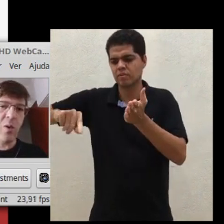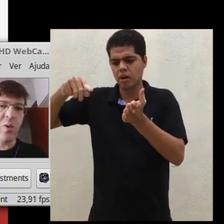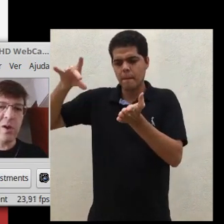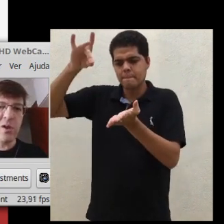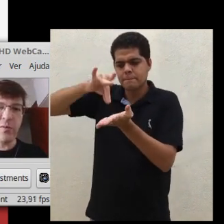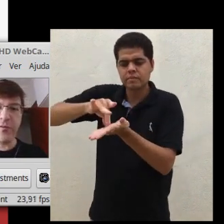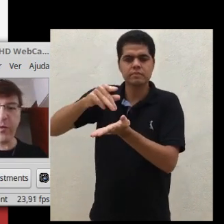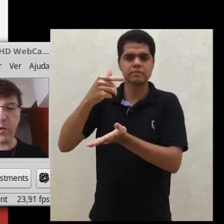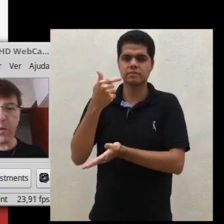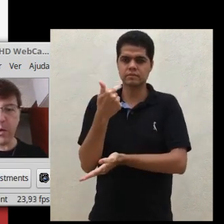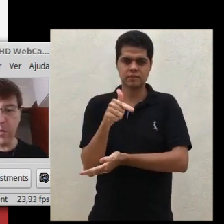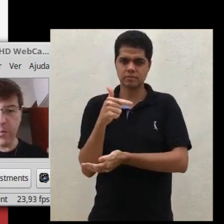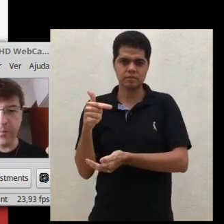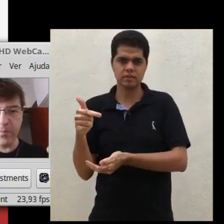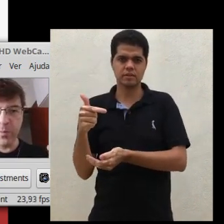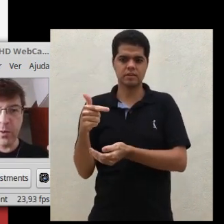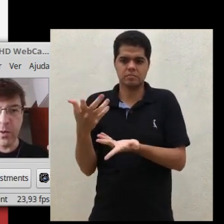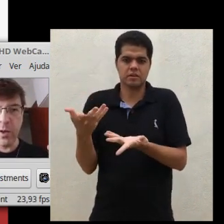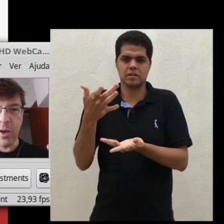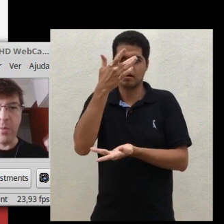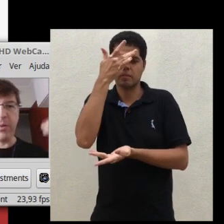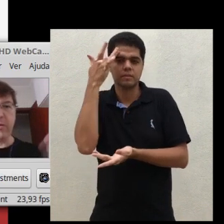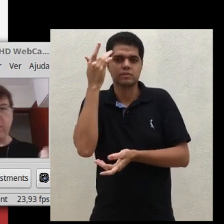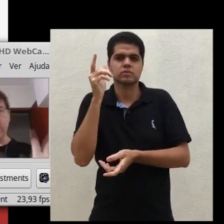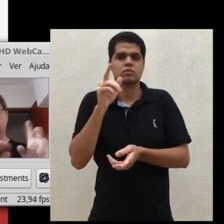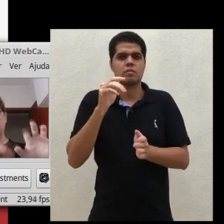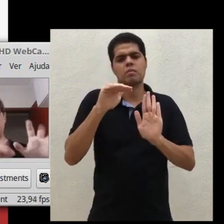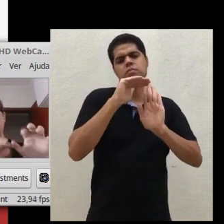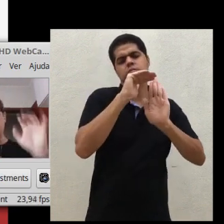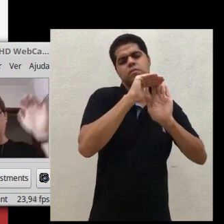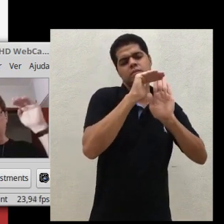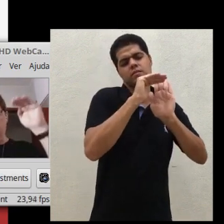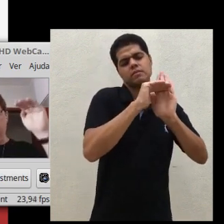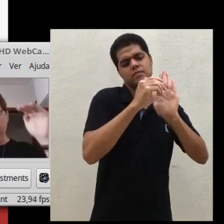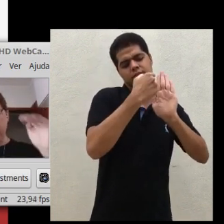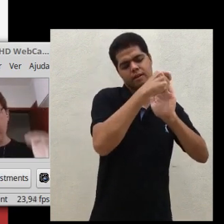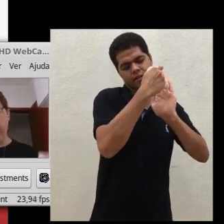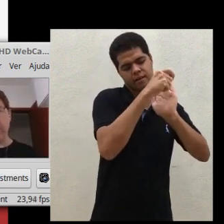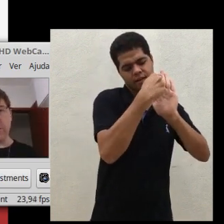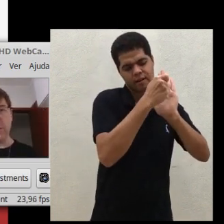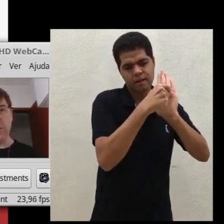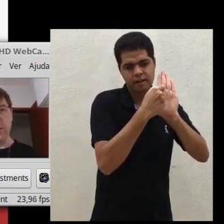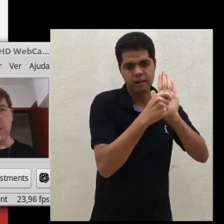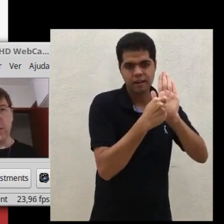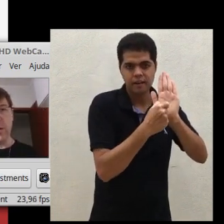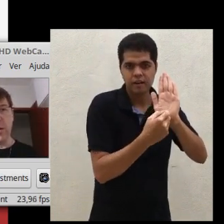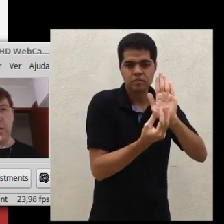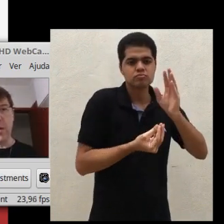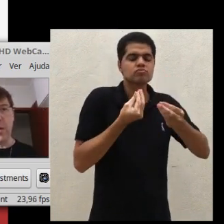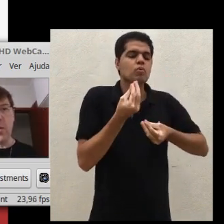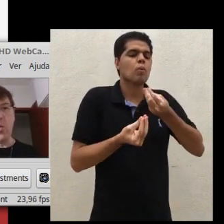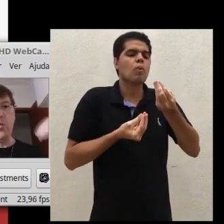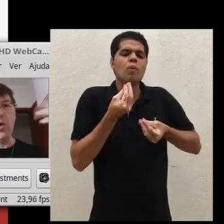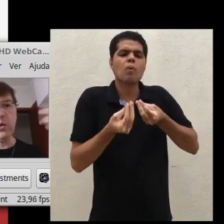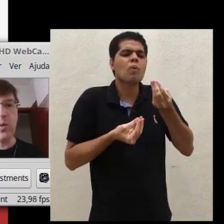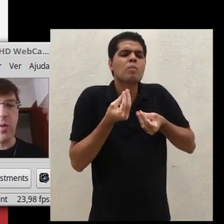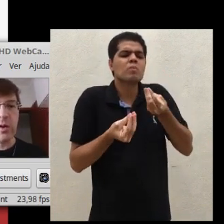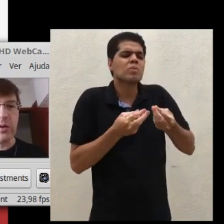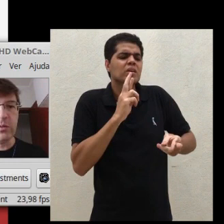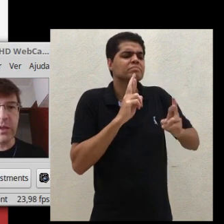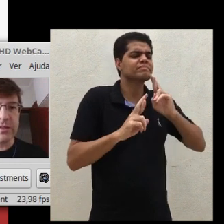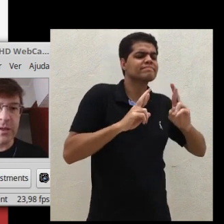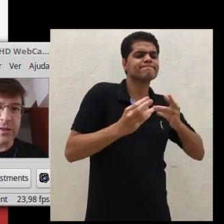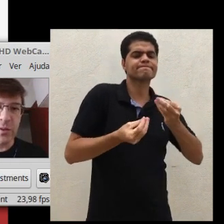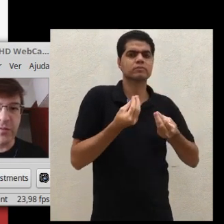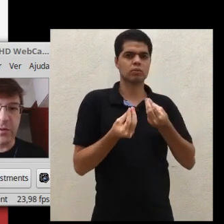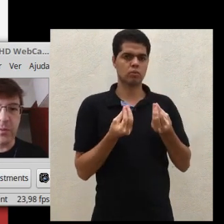tem um algoritmo formal para que você escreva o passo a passo o modo como